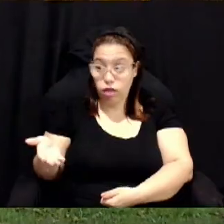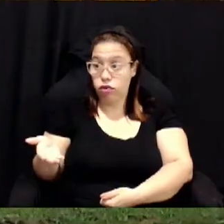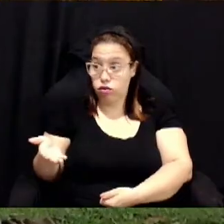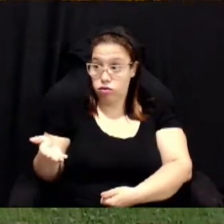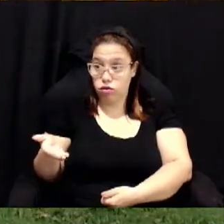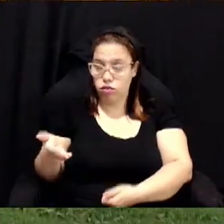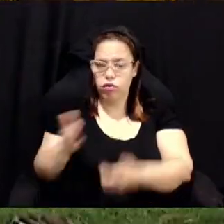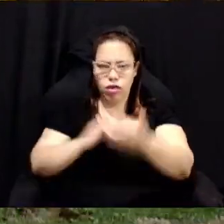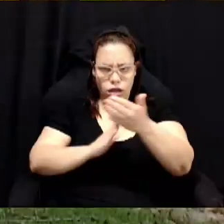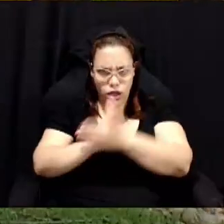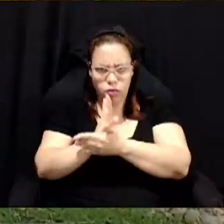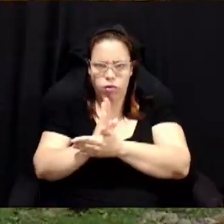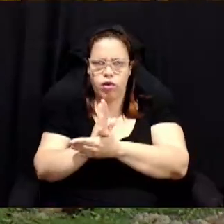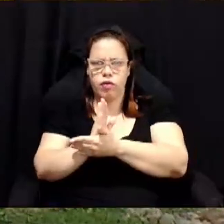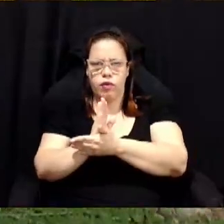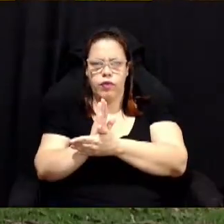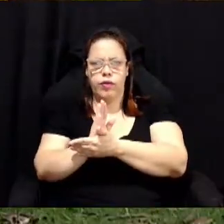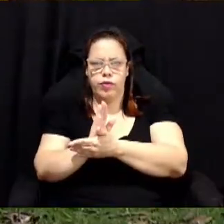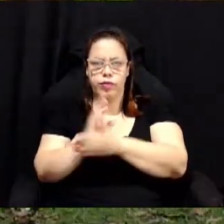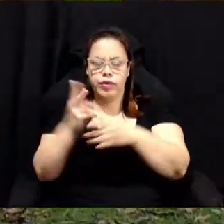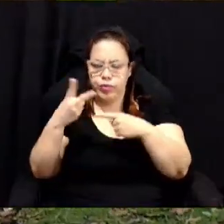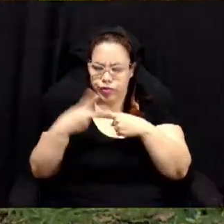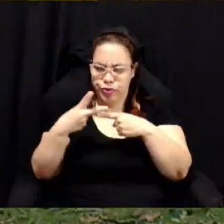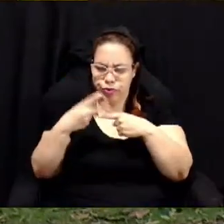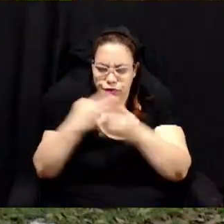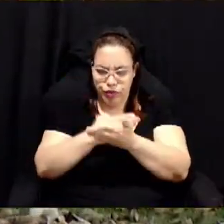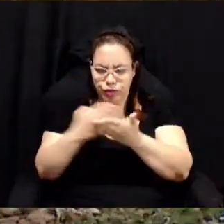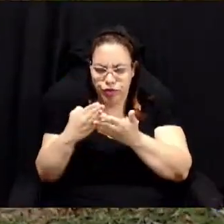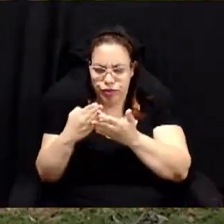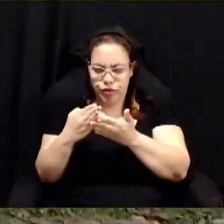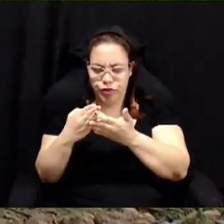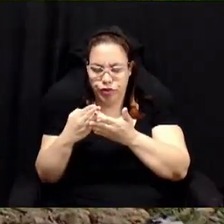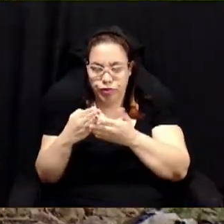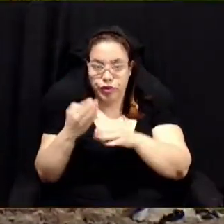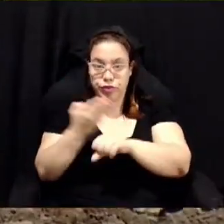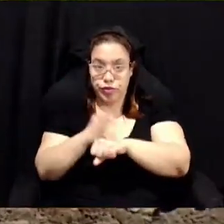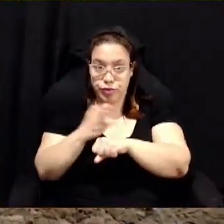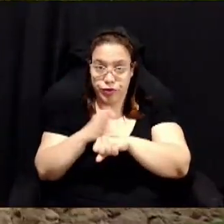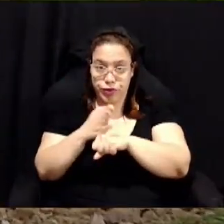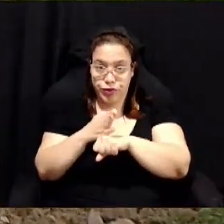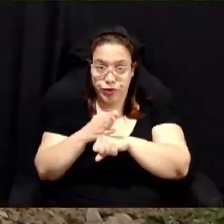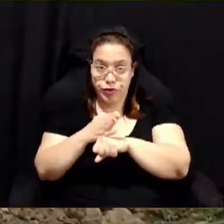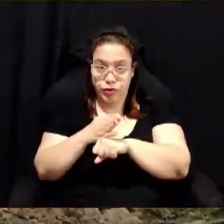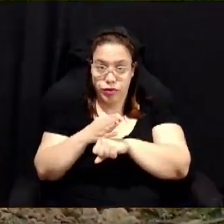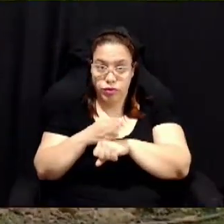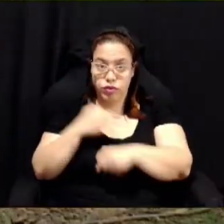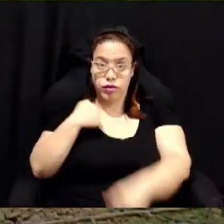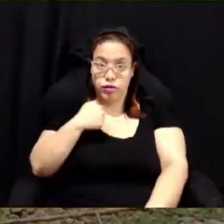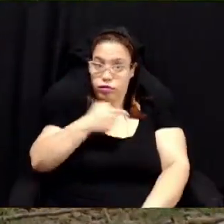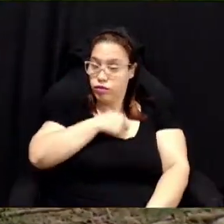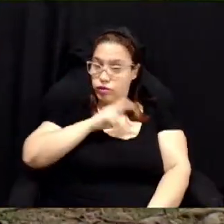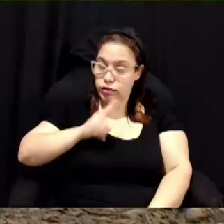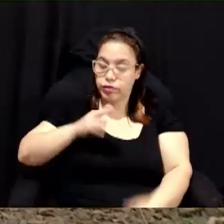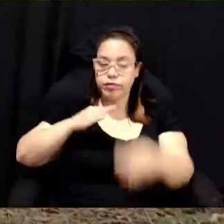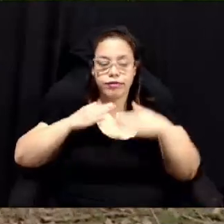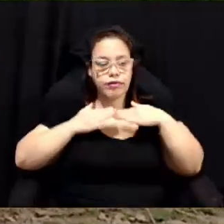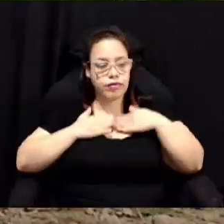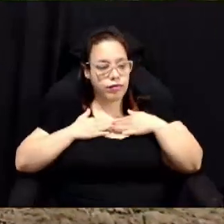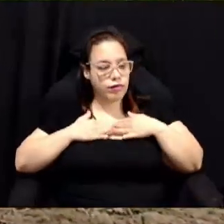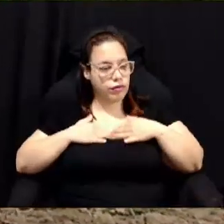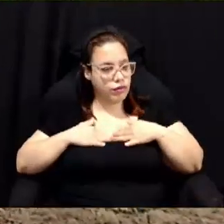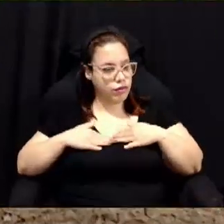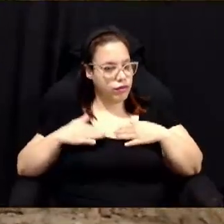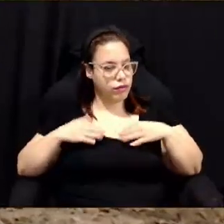né, pelo veterinário a começar a praticar. E como qualquer esporte, até na gente, tem que sempre começar devagar. Então, começar com corridas